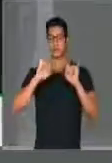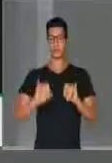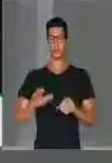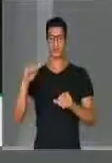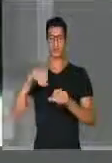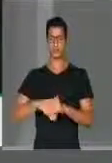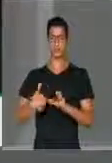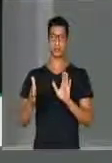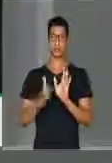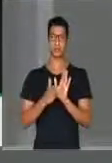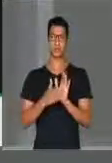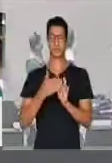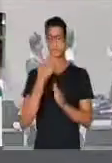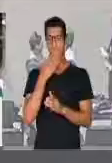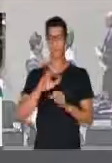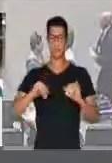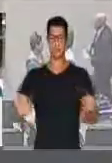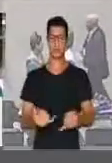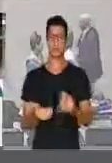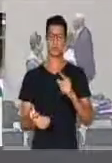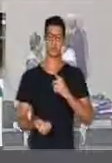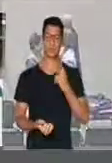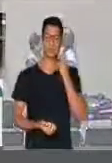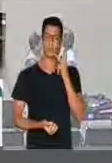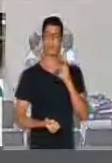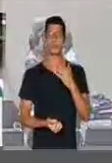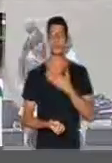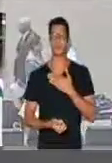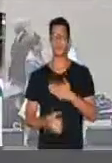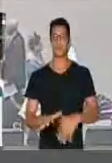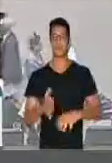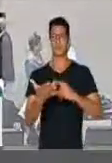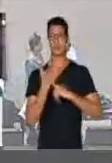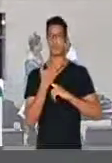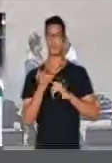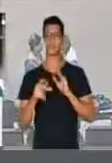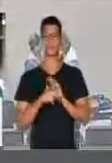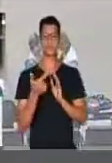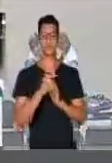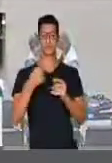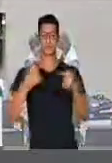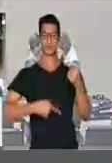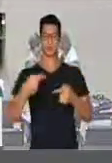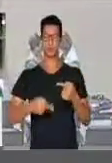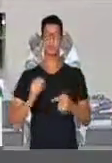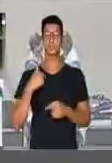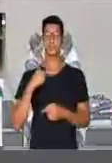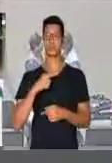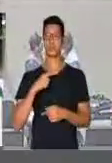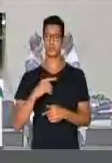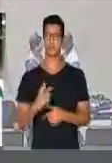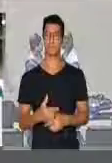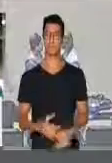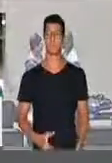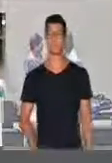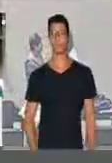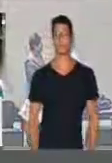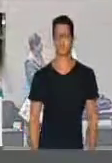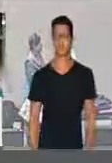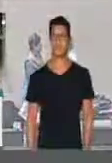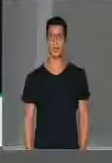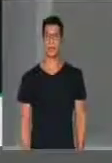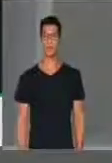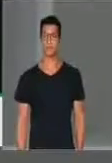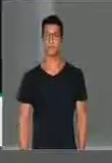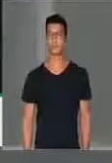sistema eleitoral de maneira oportunista para me beneficiar e não discutir o que eu tenho convicção e o que eu